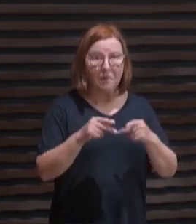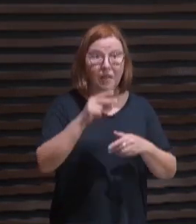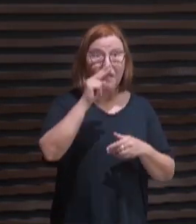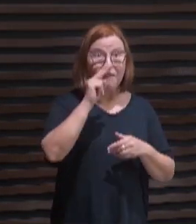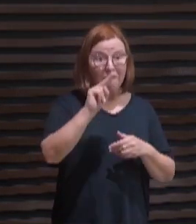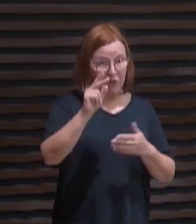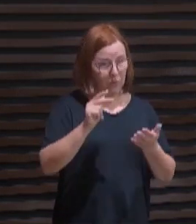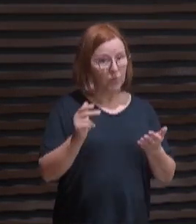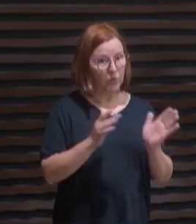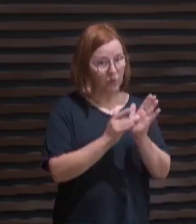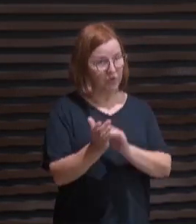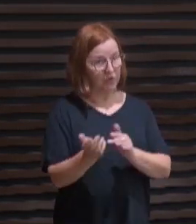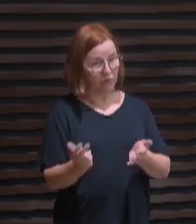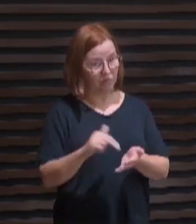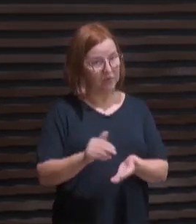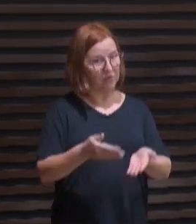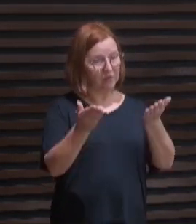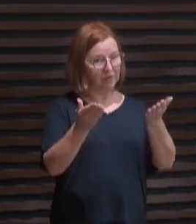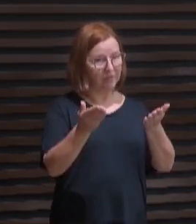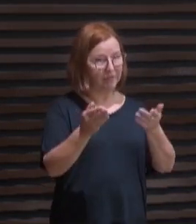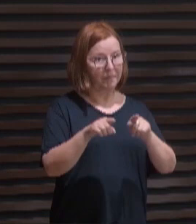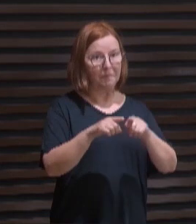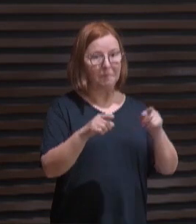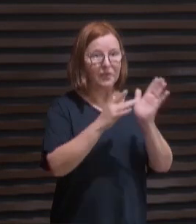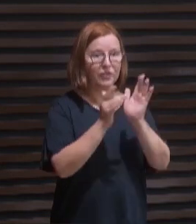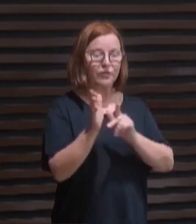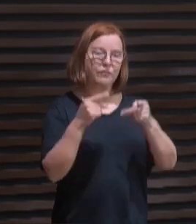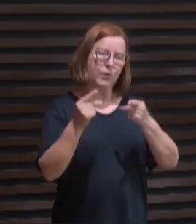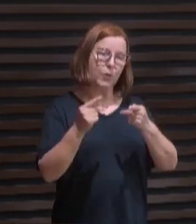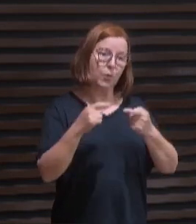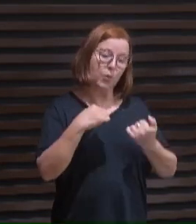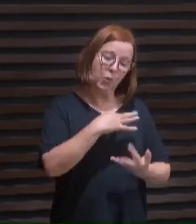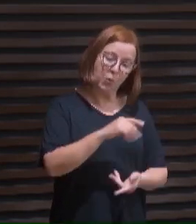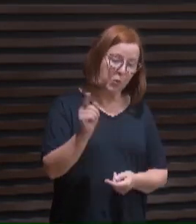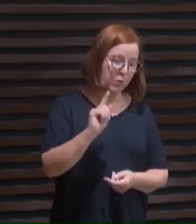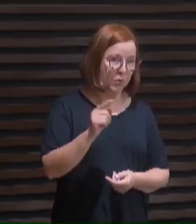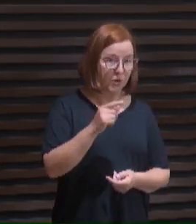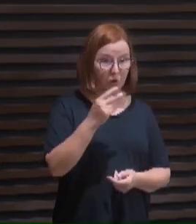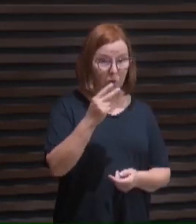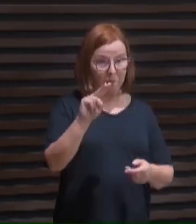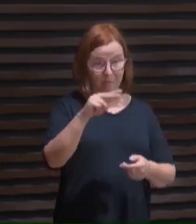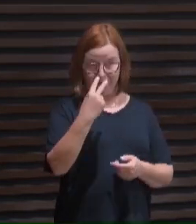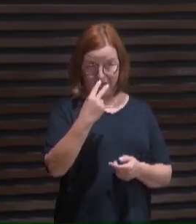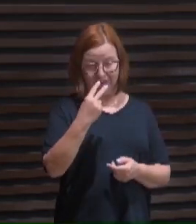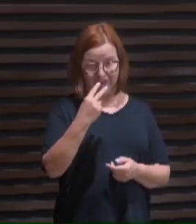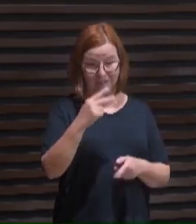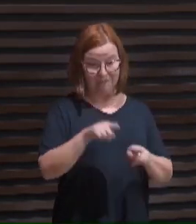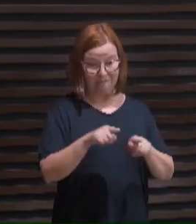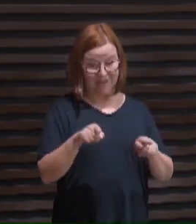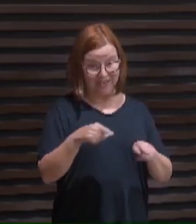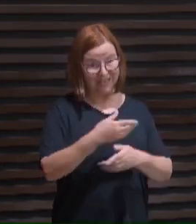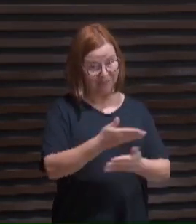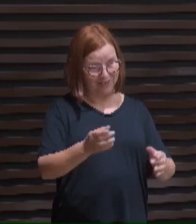E ele havia dito o seguinte: o mundo não me verá mais, vós me vereis, porque eu vivo e vós